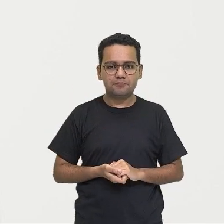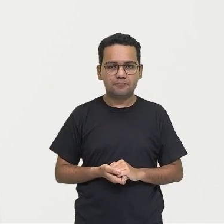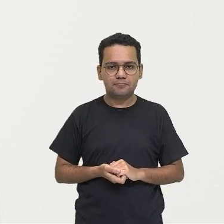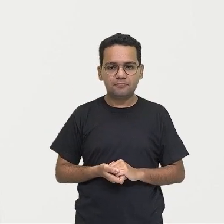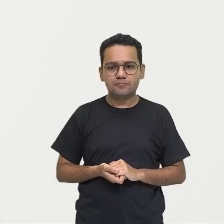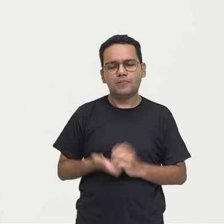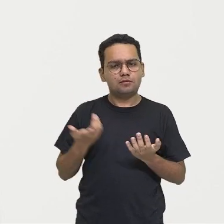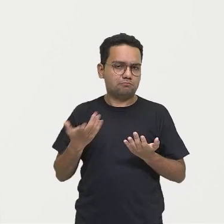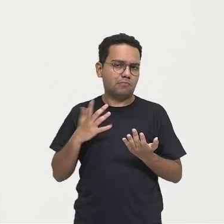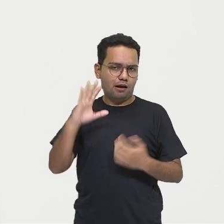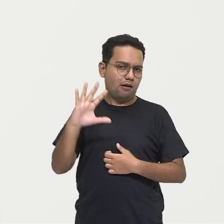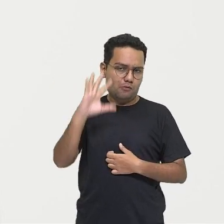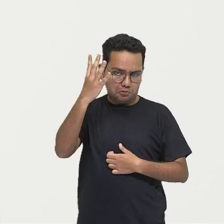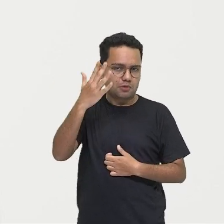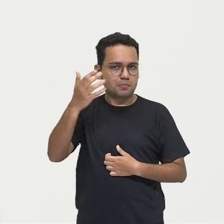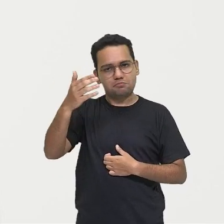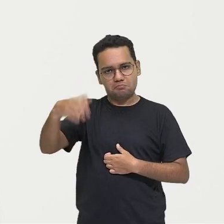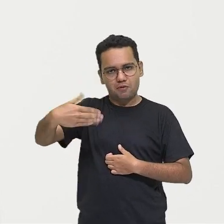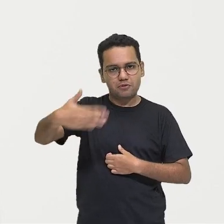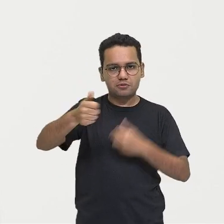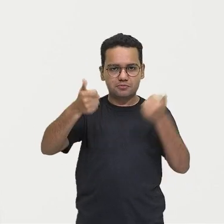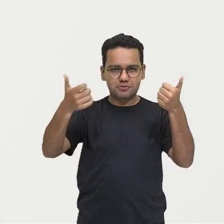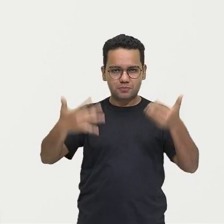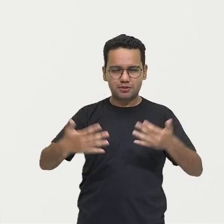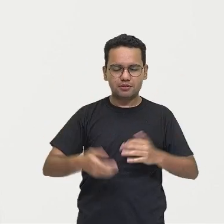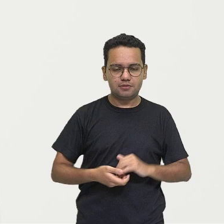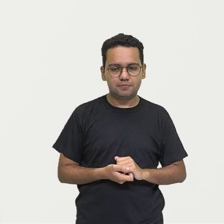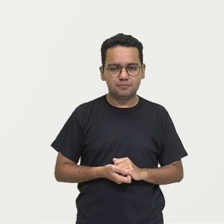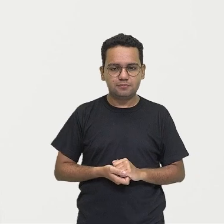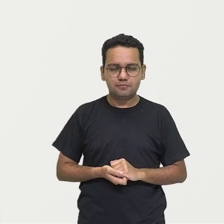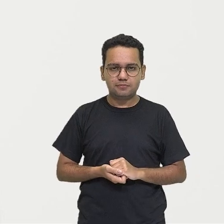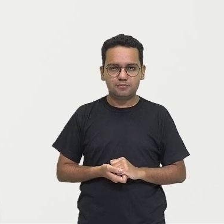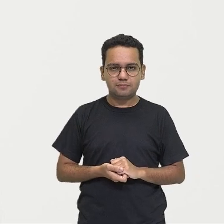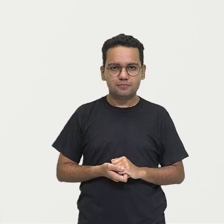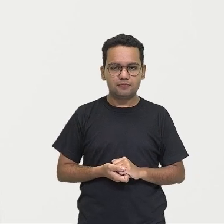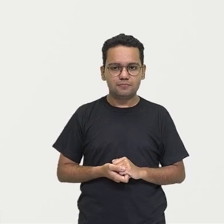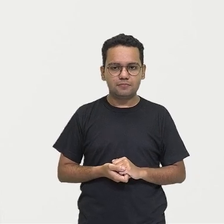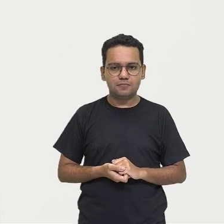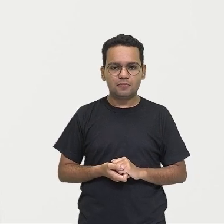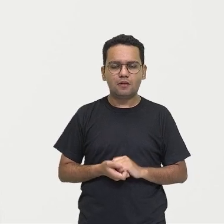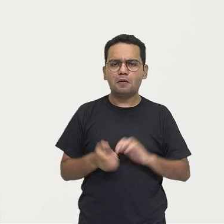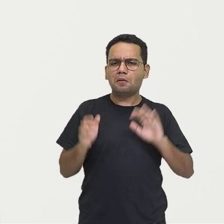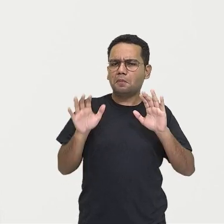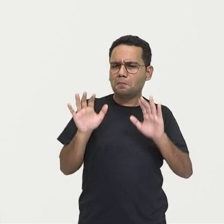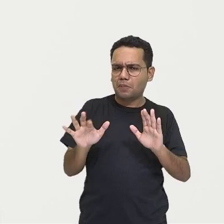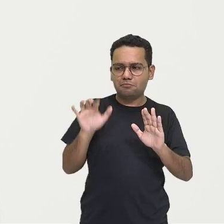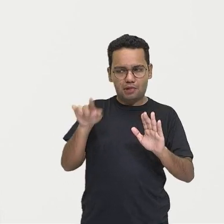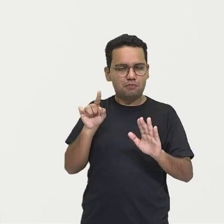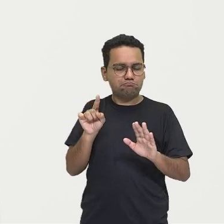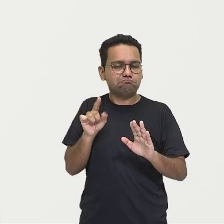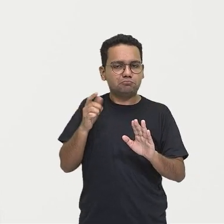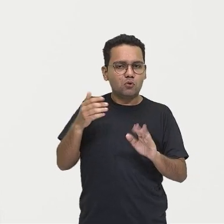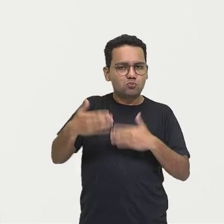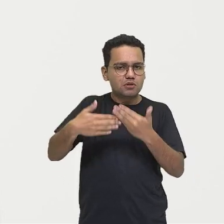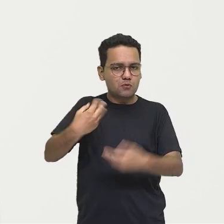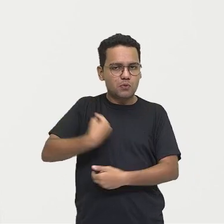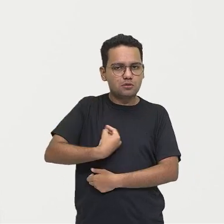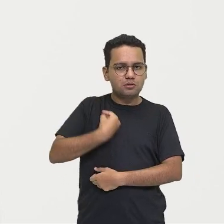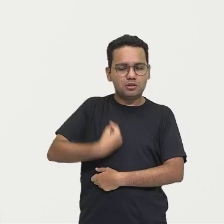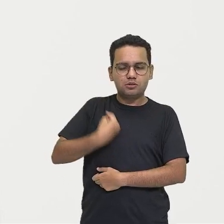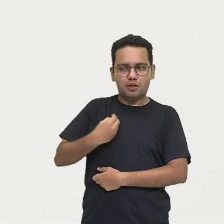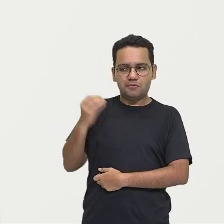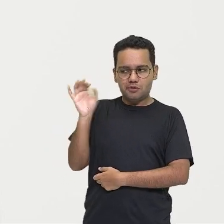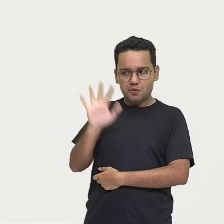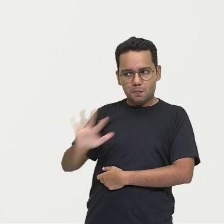situações que nós vamos ver daqui a pouco. Então, observa que a origem da vida aí, com base nessas 3 imagens,